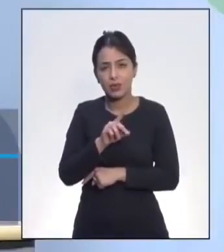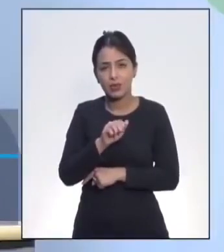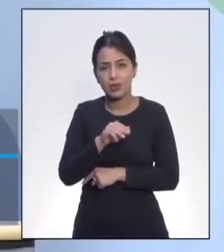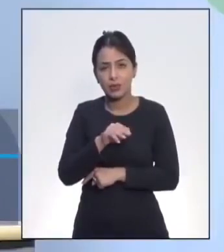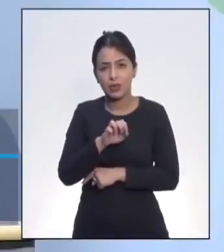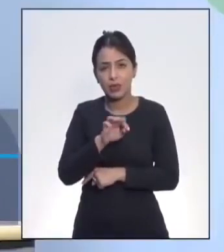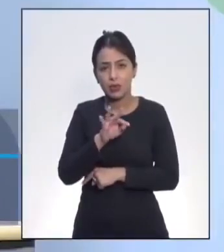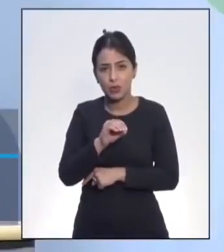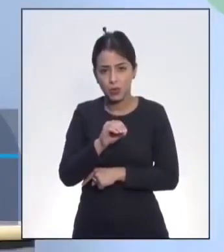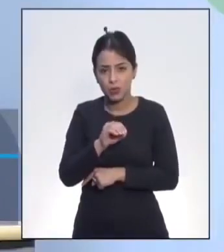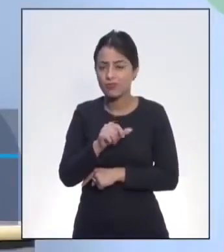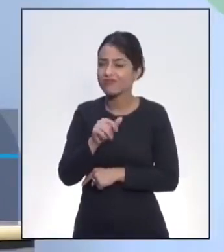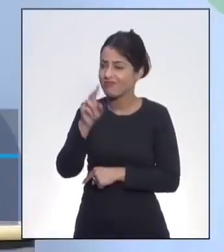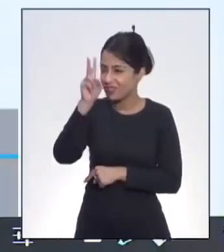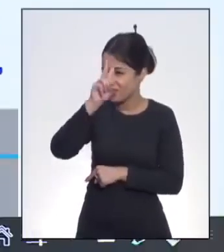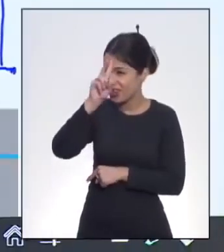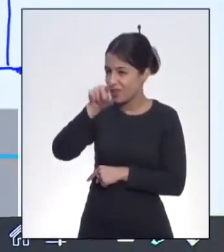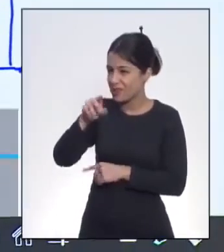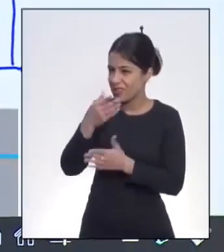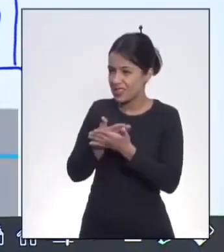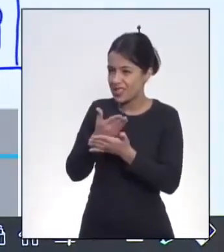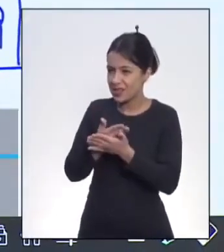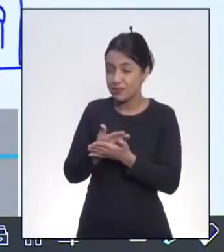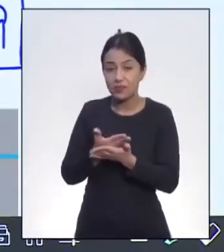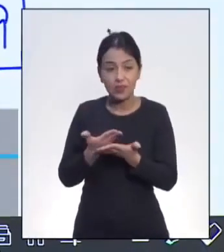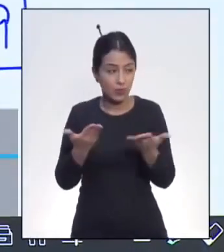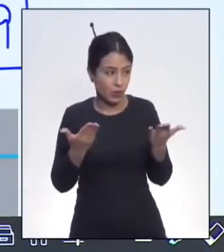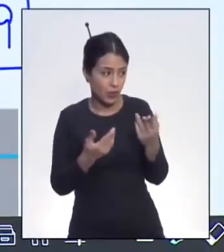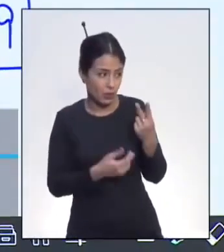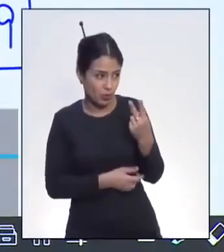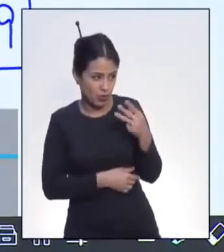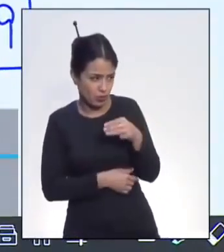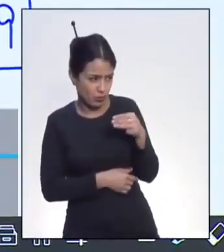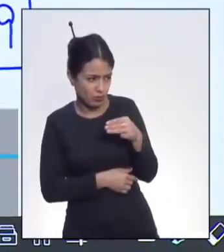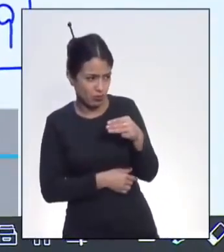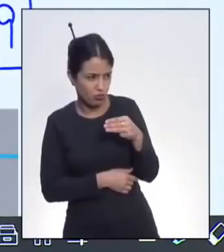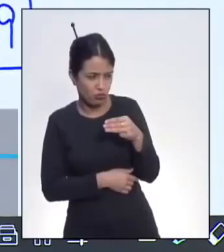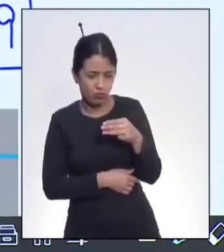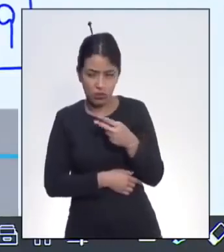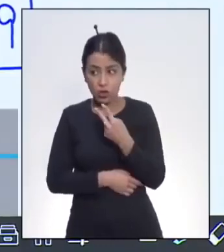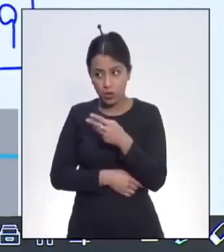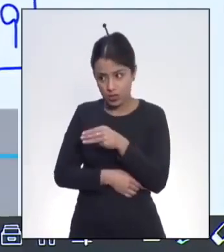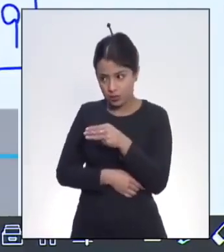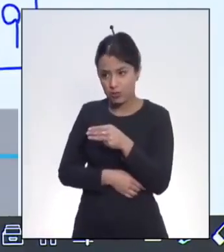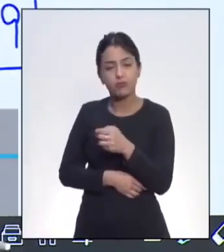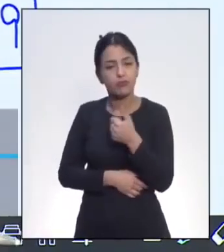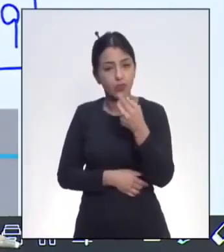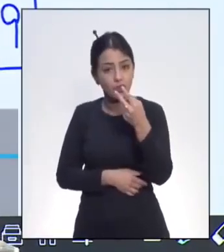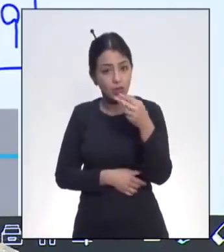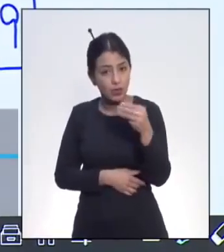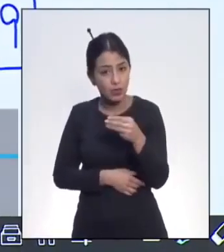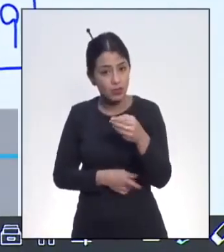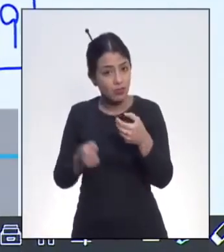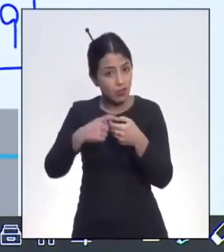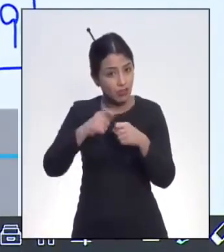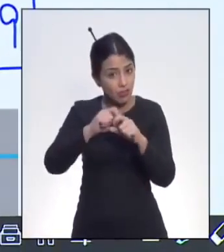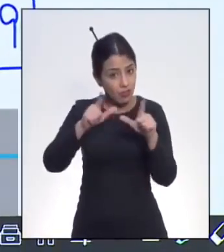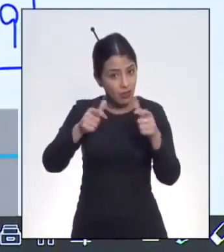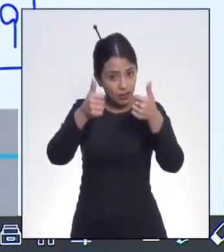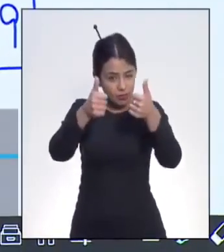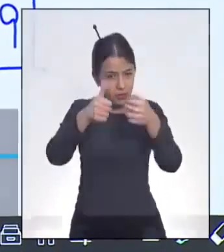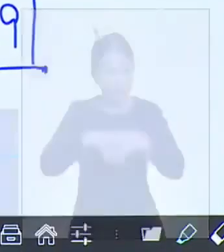Eu lembro disso. Tá bom? 2 minutinhos para eles, 3, quanto, Alessandra? 2. 2 minutinhos e a gente já retorna, tudo